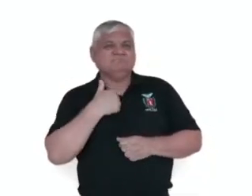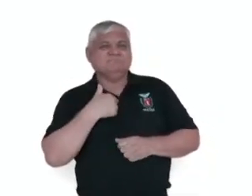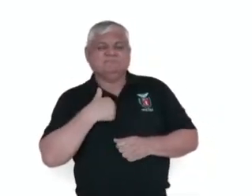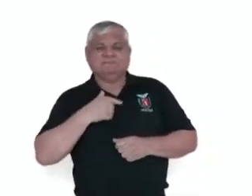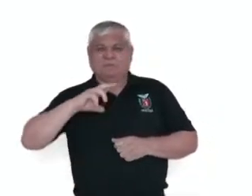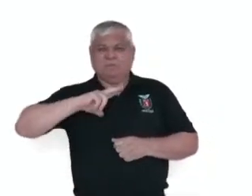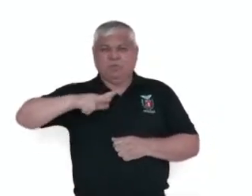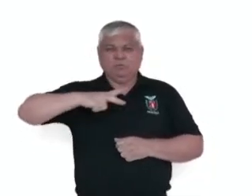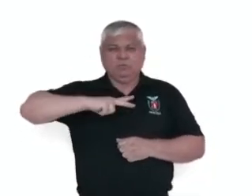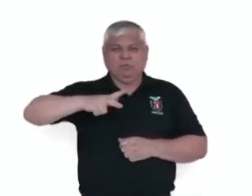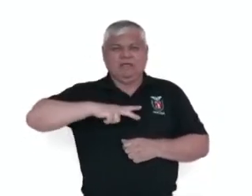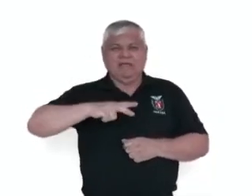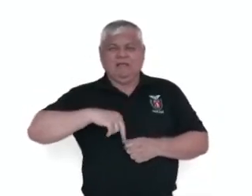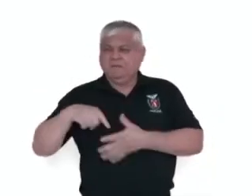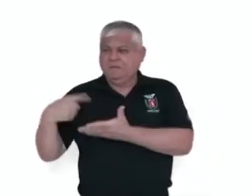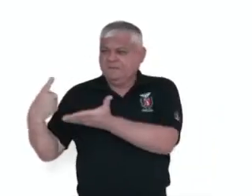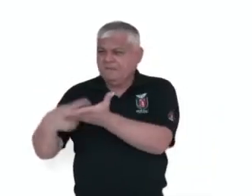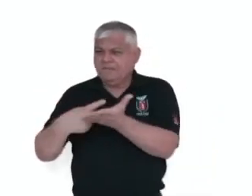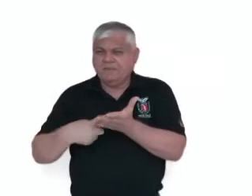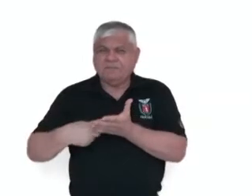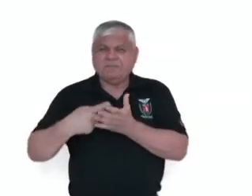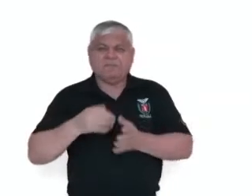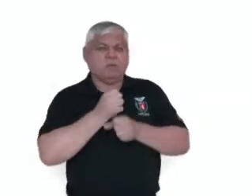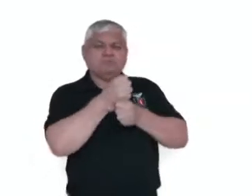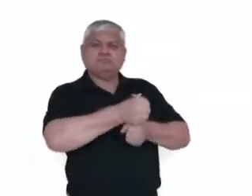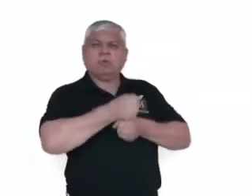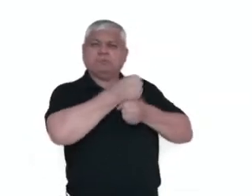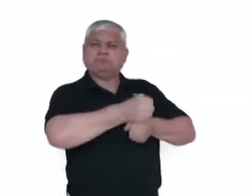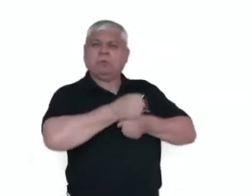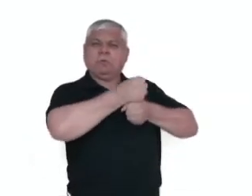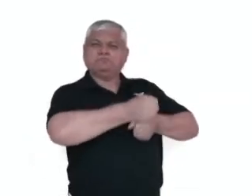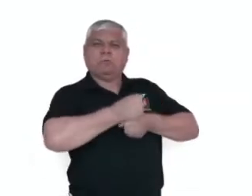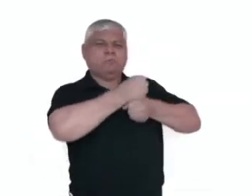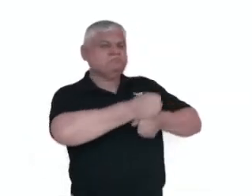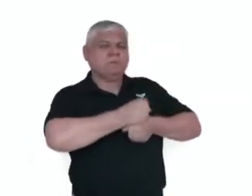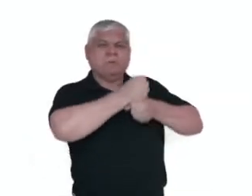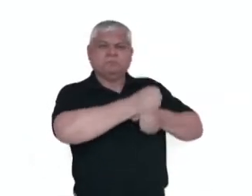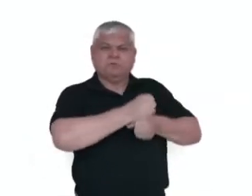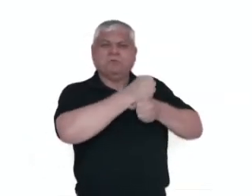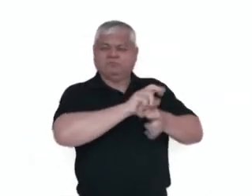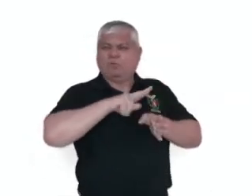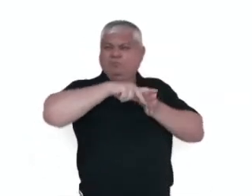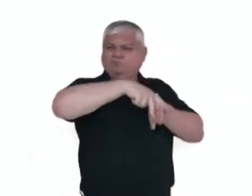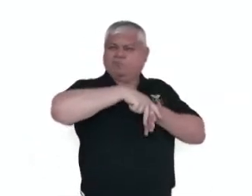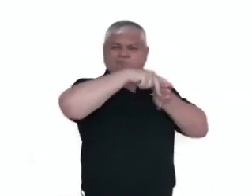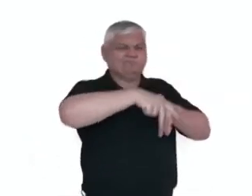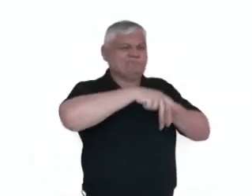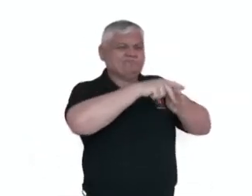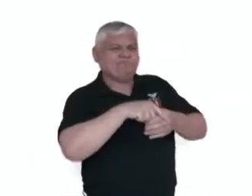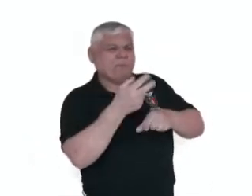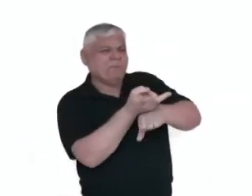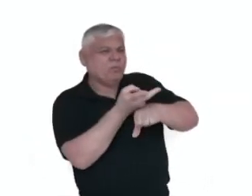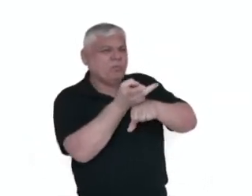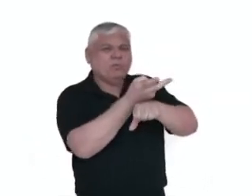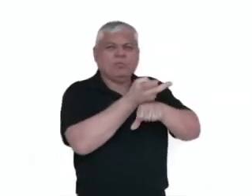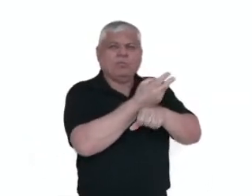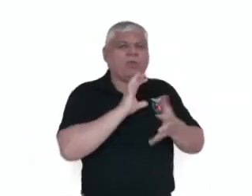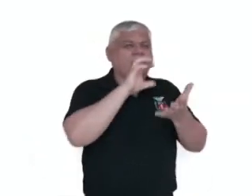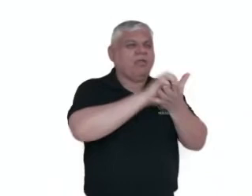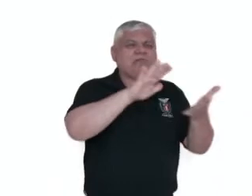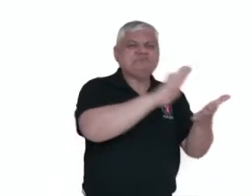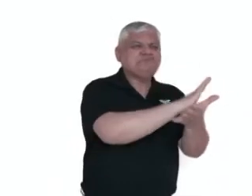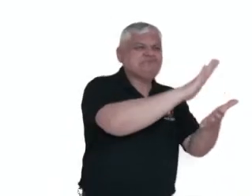as autoridades contrataram o bandeirante Domingos Jorge Velho. A superioridade militar e